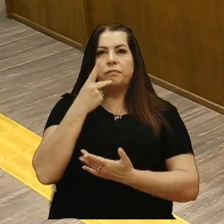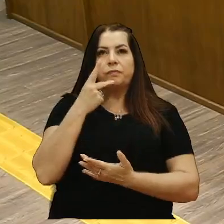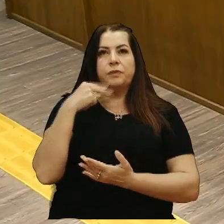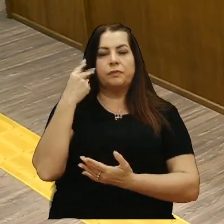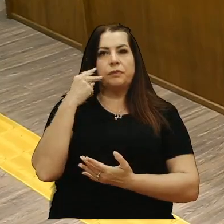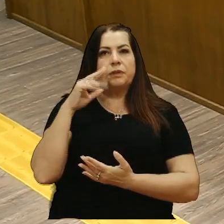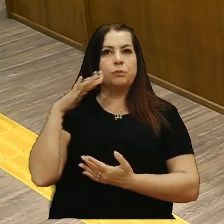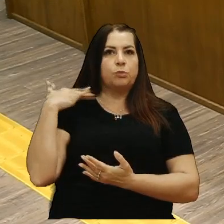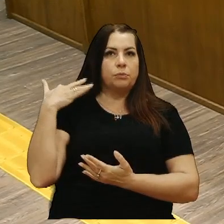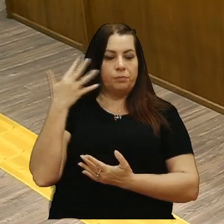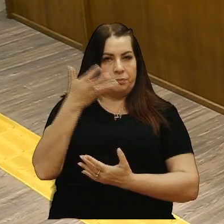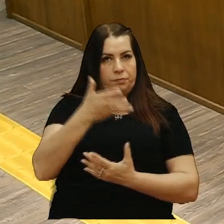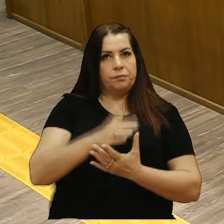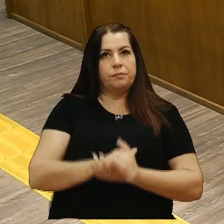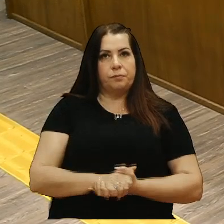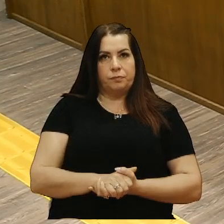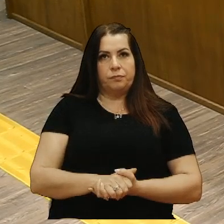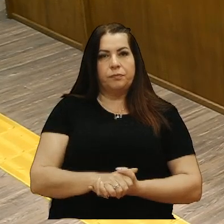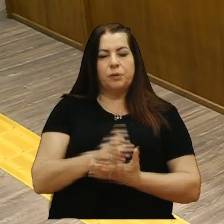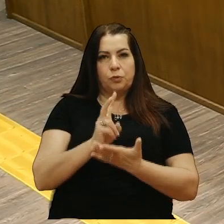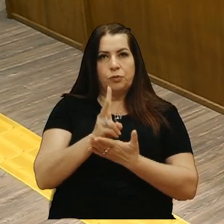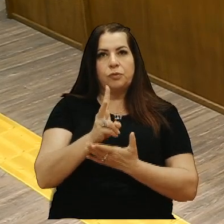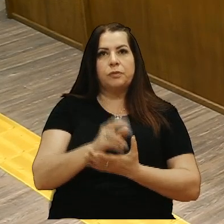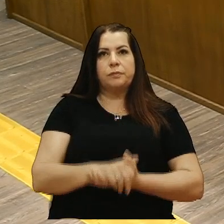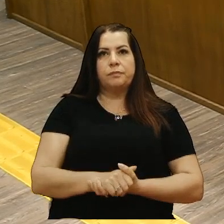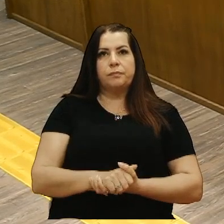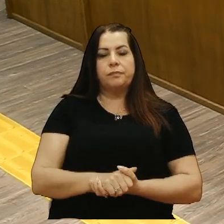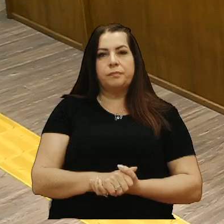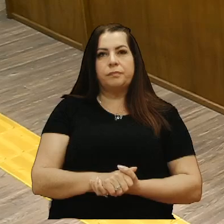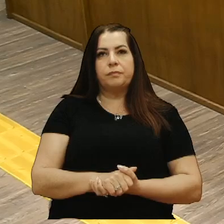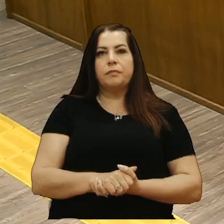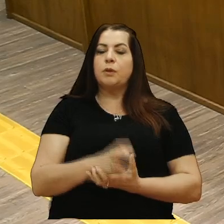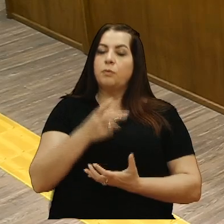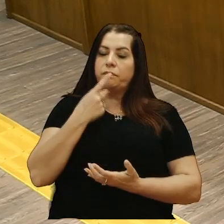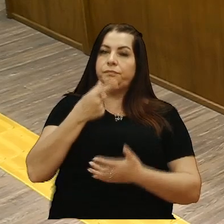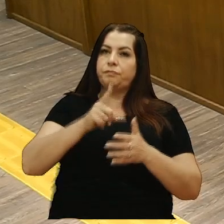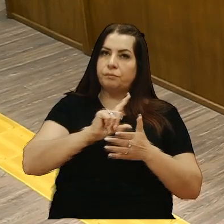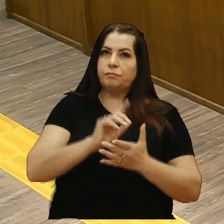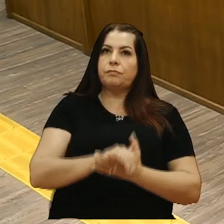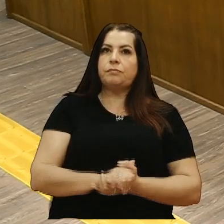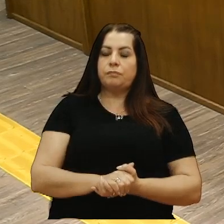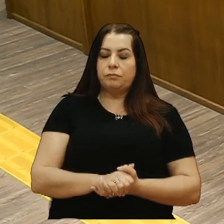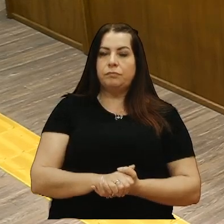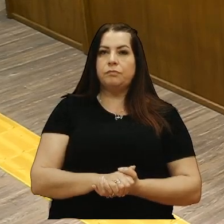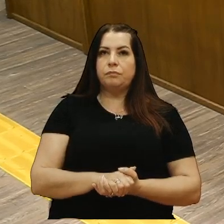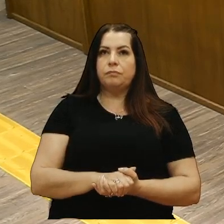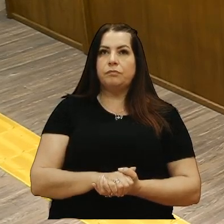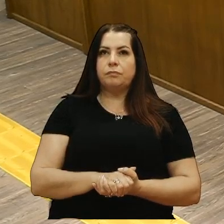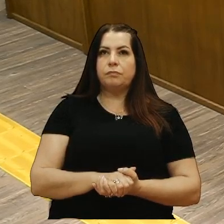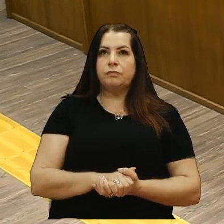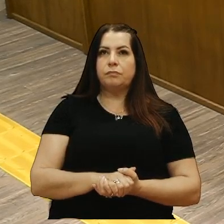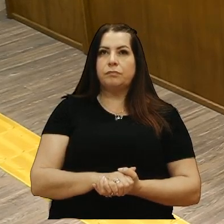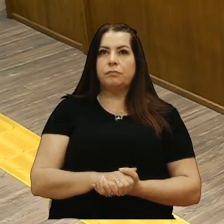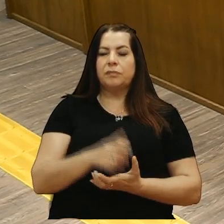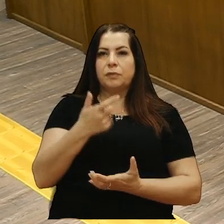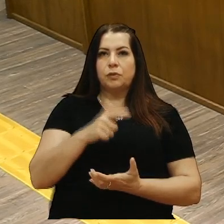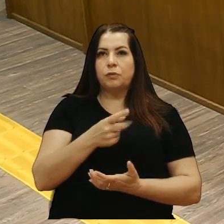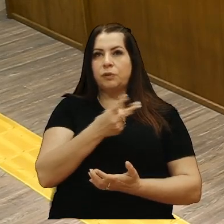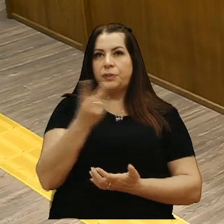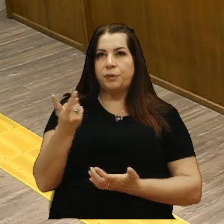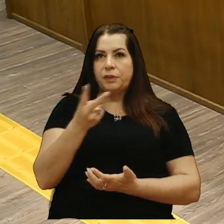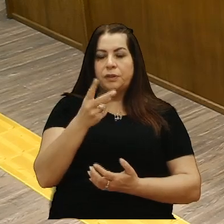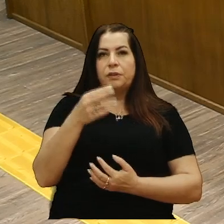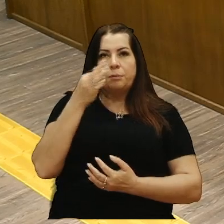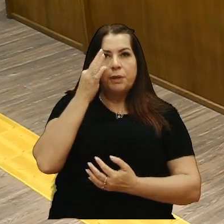vereadora Andressa Marques. Seguindo a vereadora Andressa Malman, como eu havia falado anteriormente, novamente, eu e a